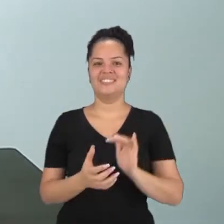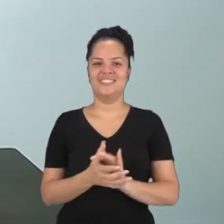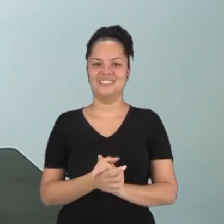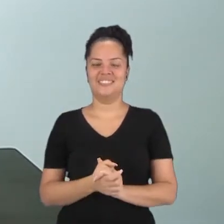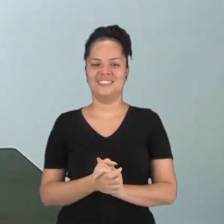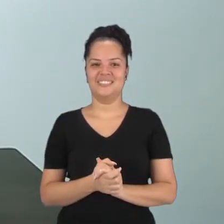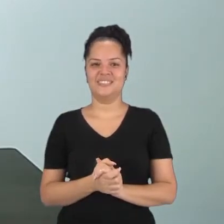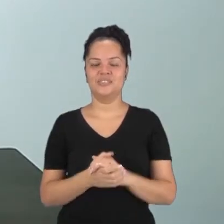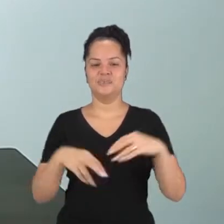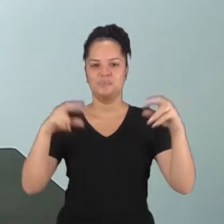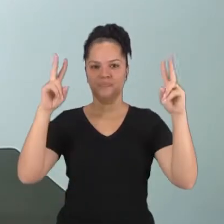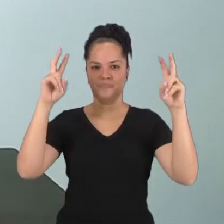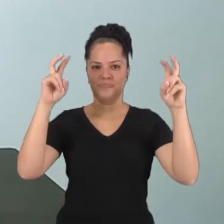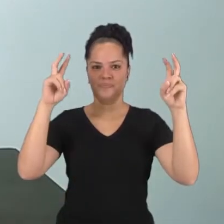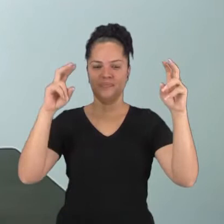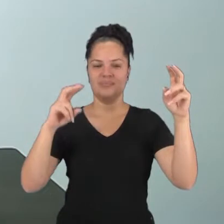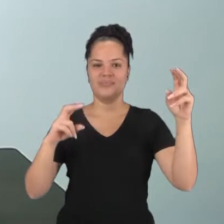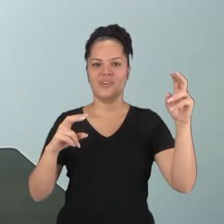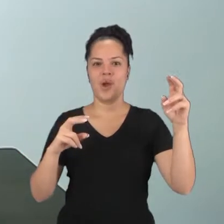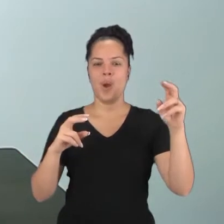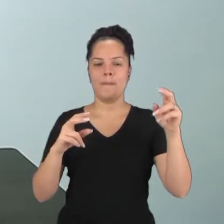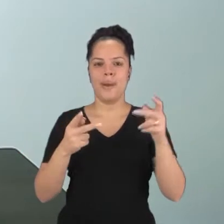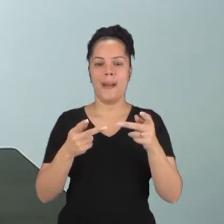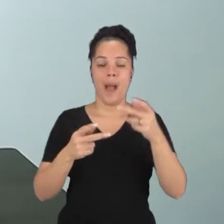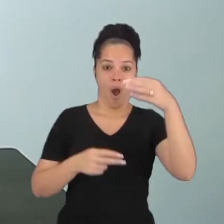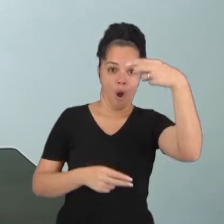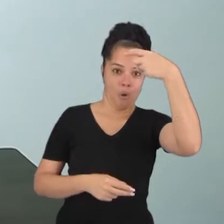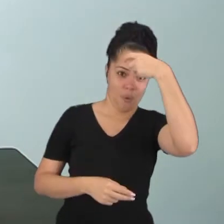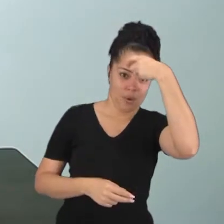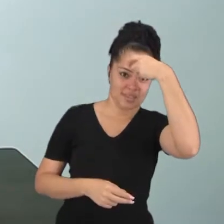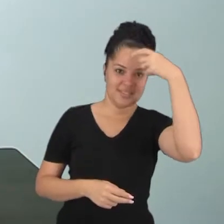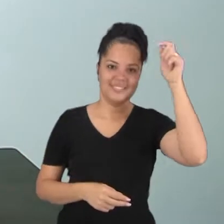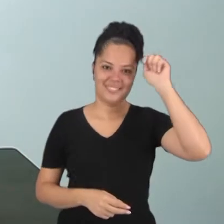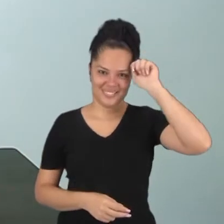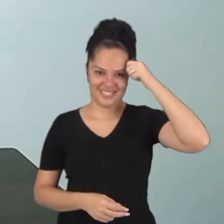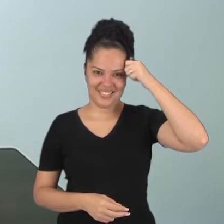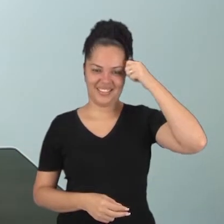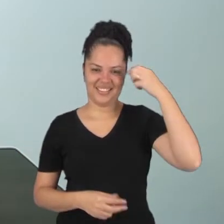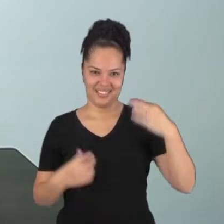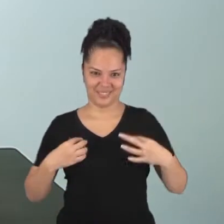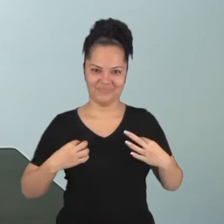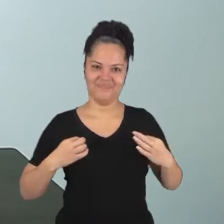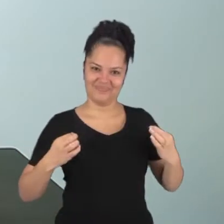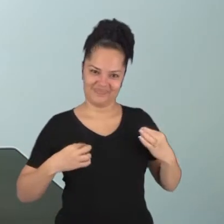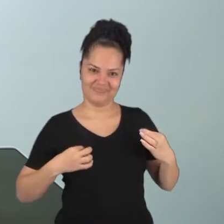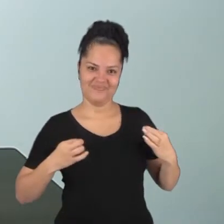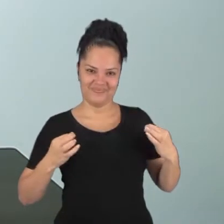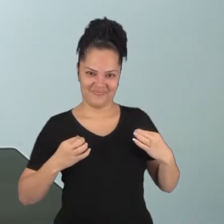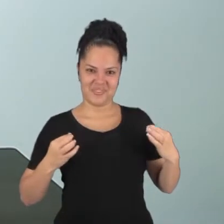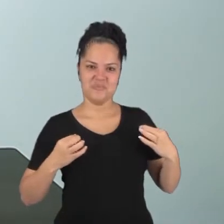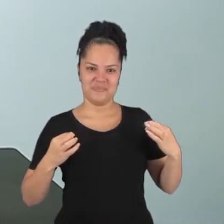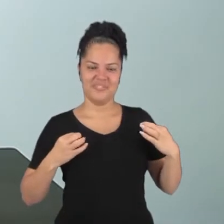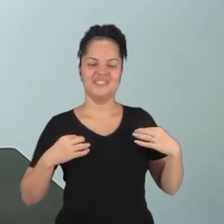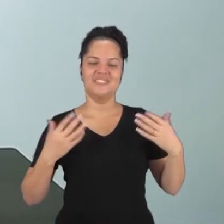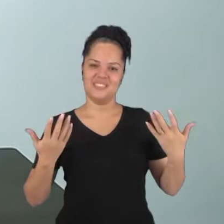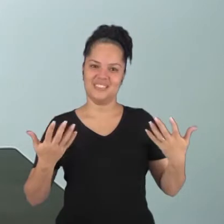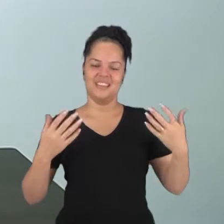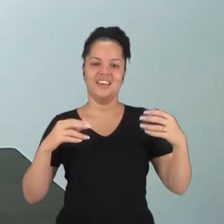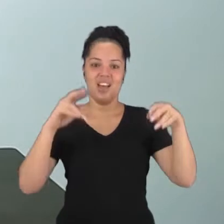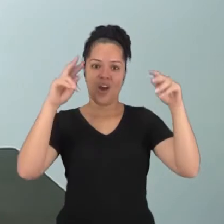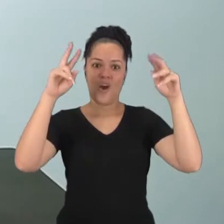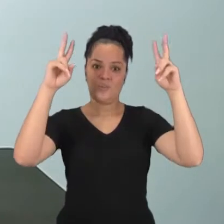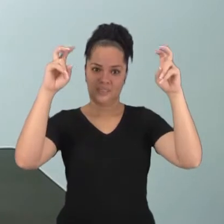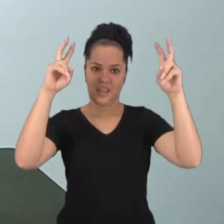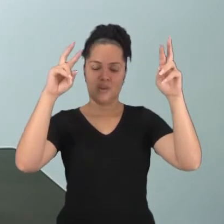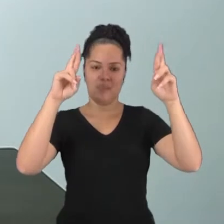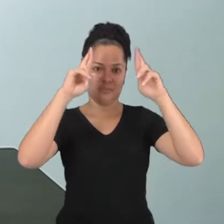o tema consciência negra. Olhem aqui a minha blusa. Estamos com essa temática, respeito